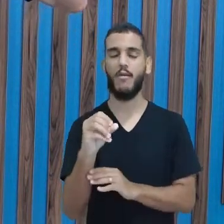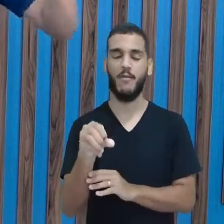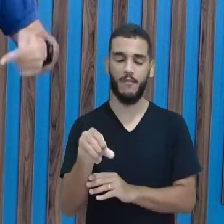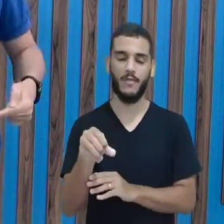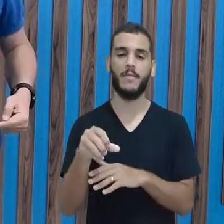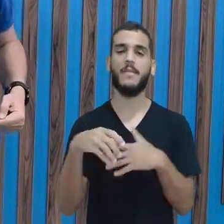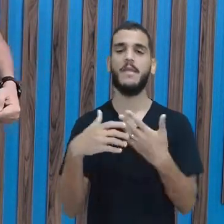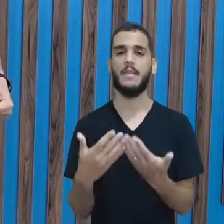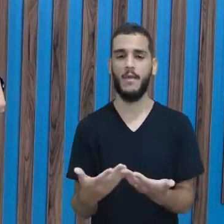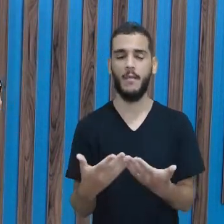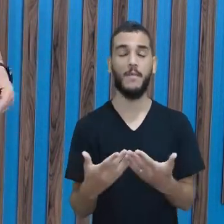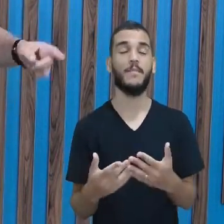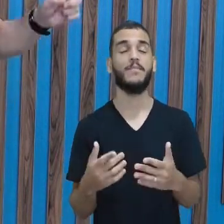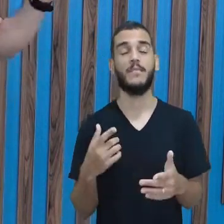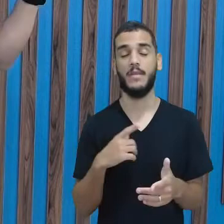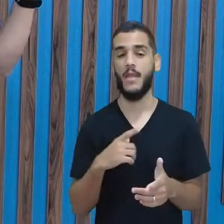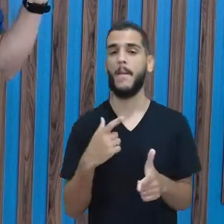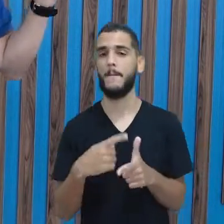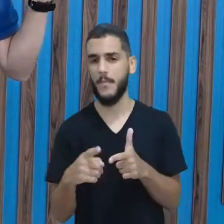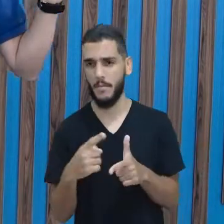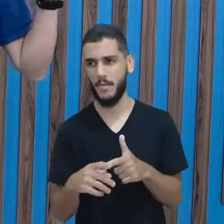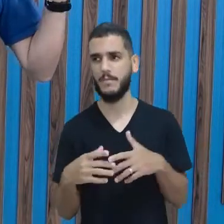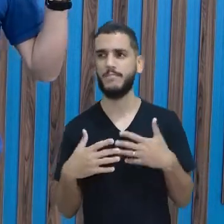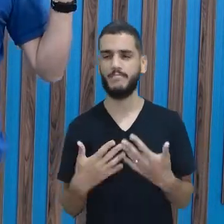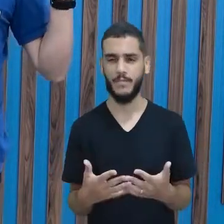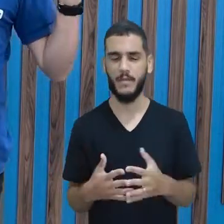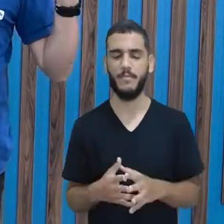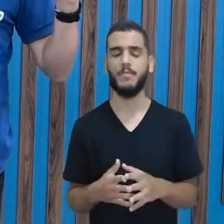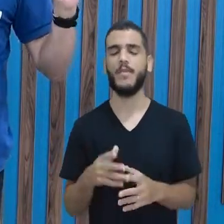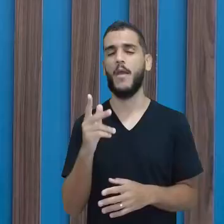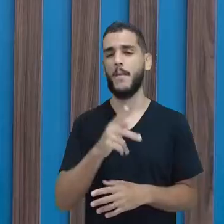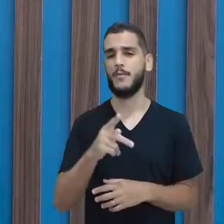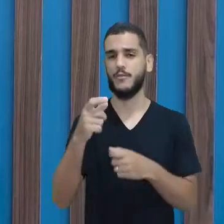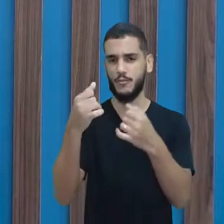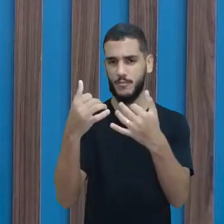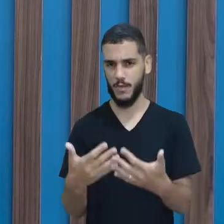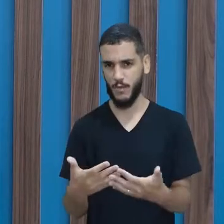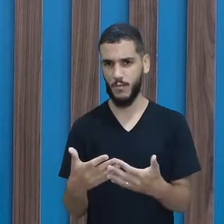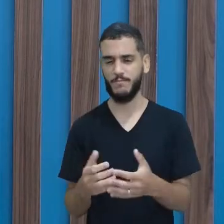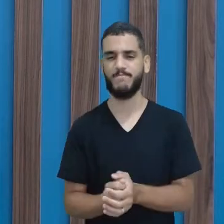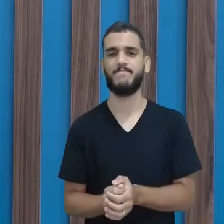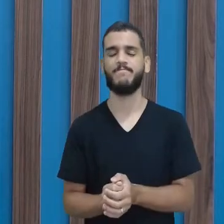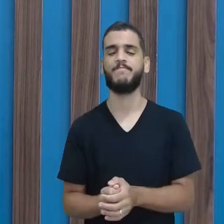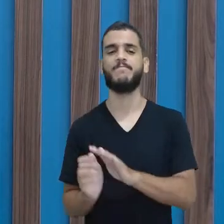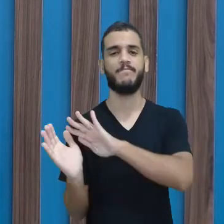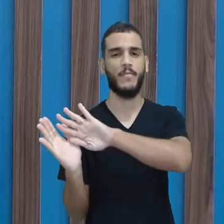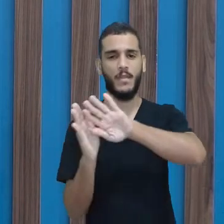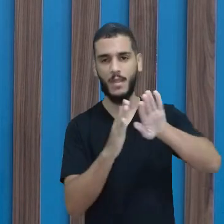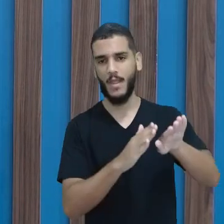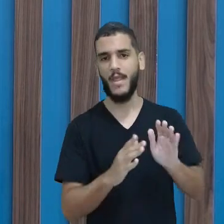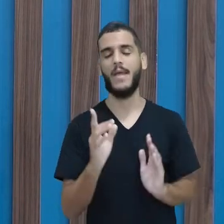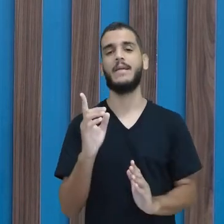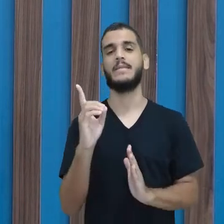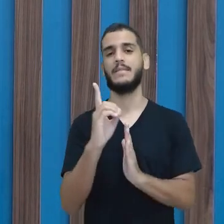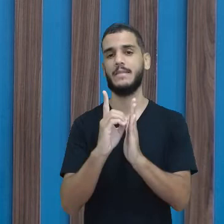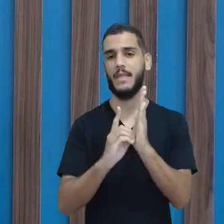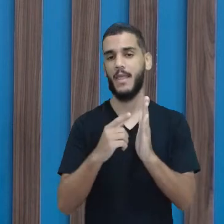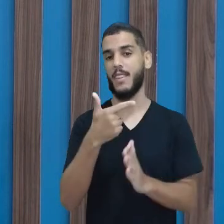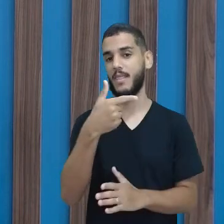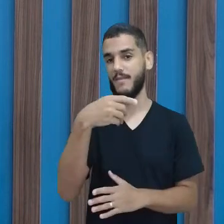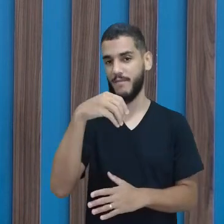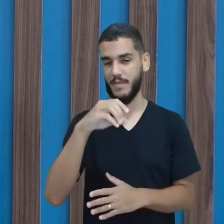de globalização. Exato. Professor Gilson, na aula dele anterior, que eu me lembro, Gilson, você falou que a globalização ela é muito mais antiga. Diga